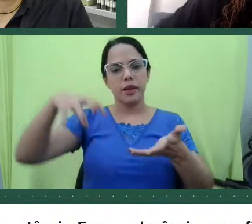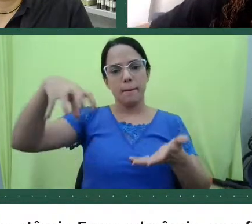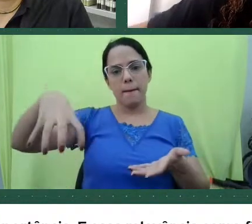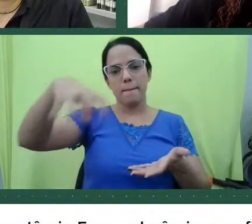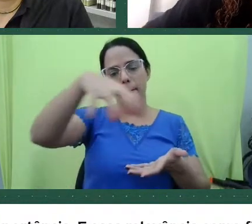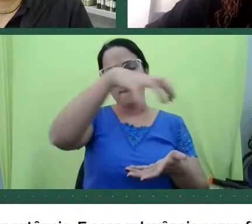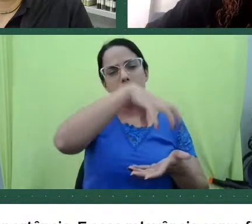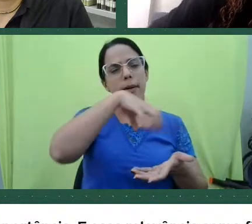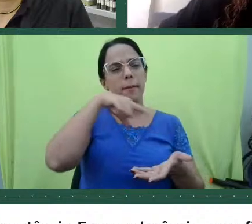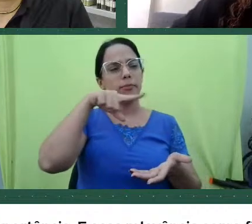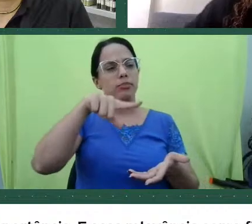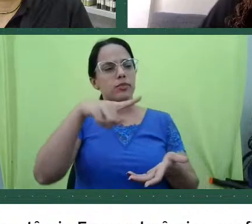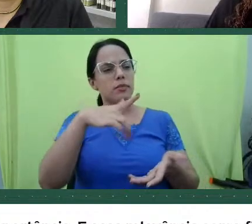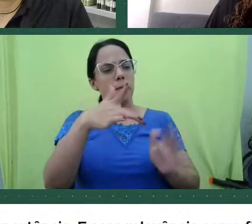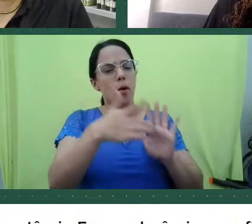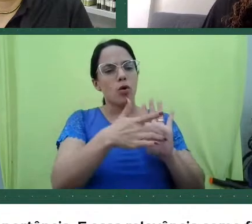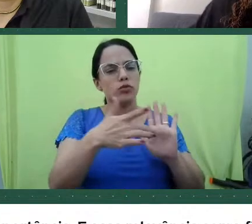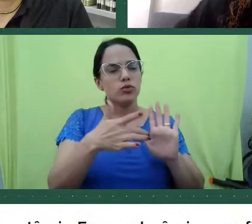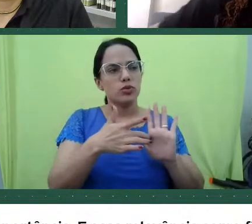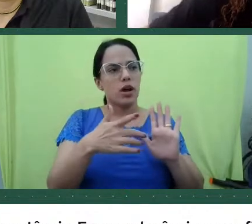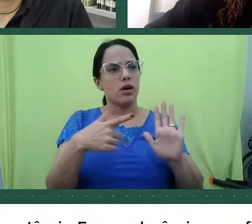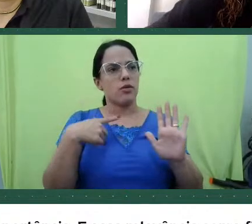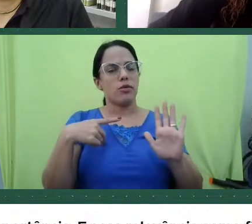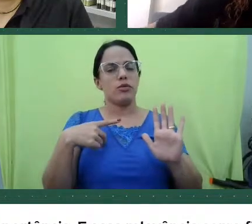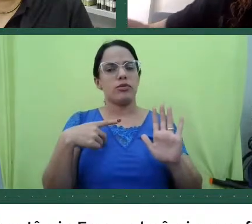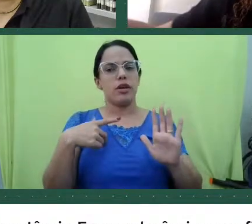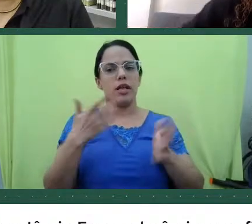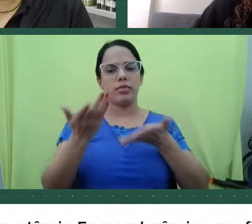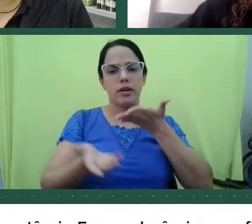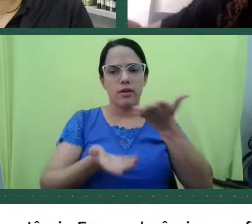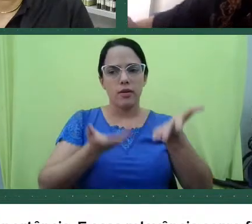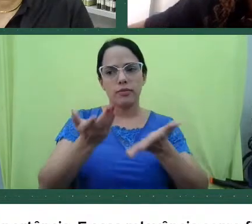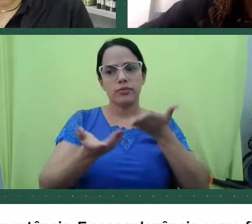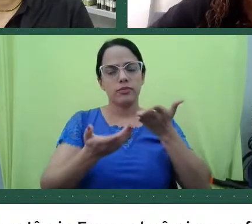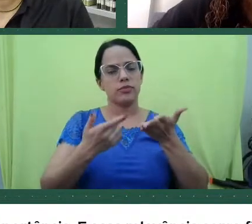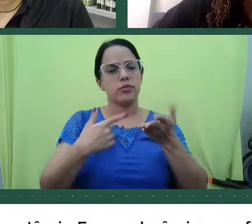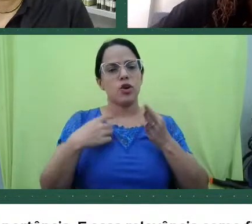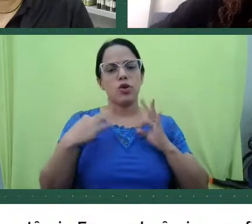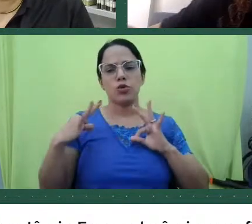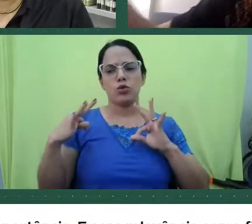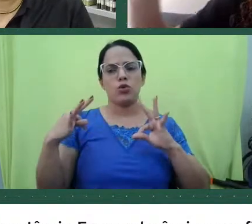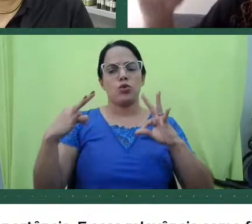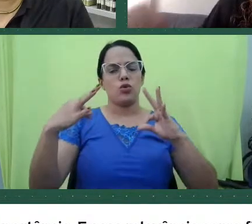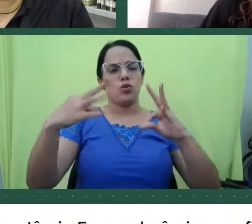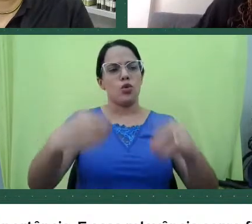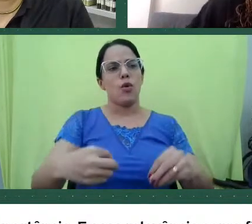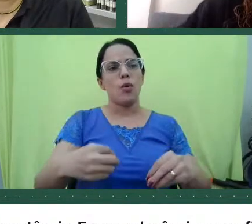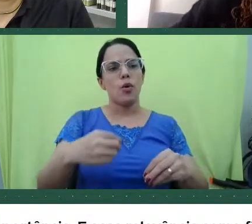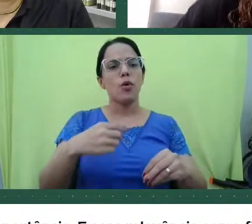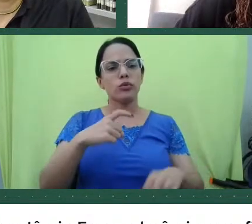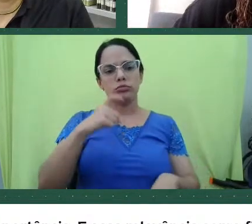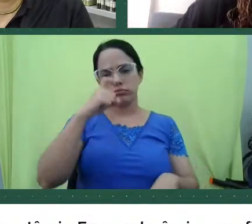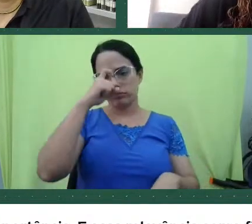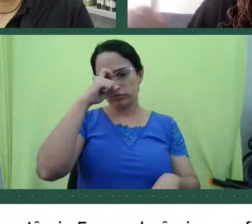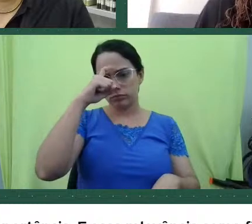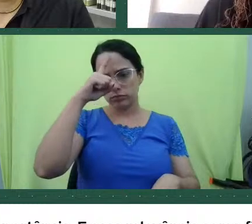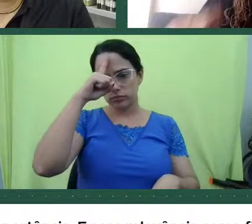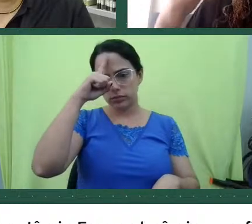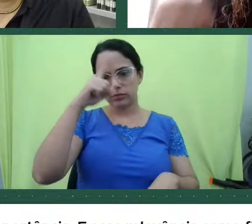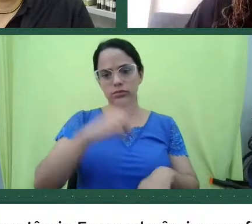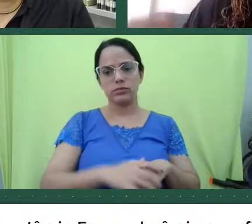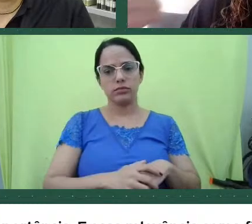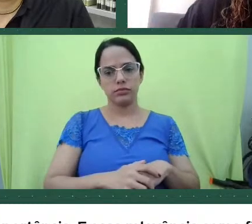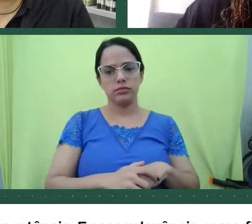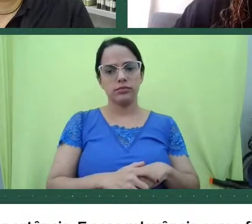de saúde, nas unidades de pronto atendimento, nos prontos-socorros, mini prontos-socorros, hospitais